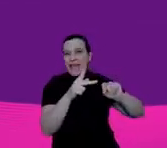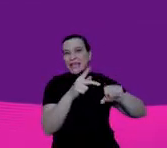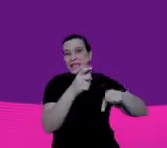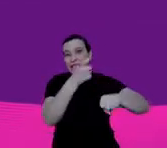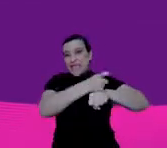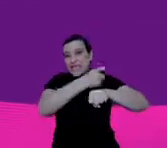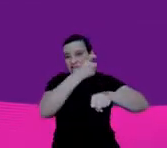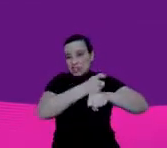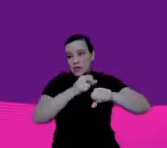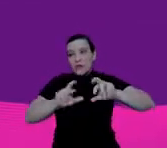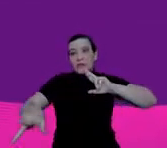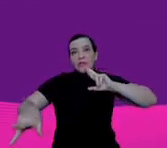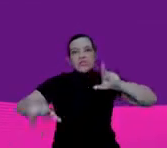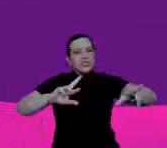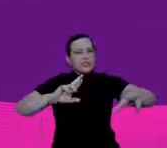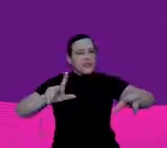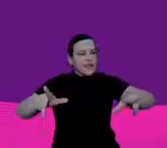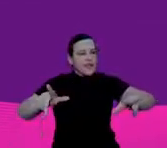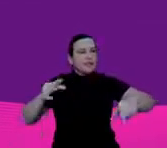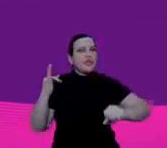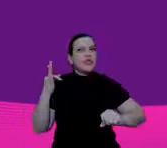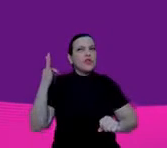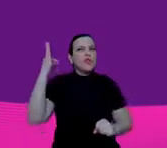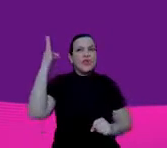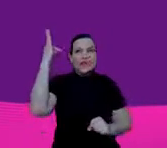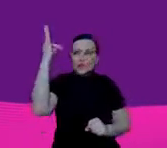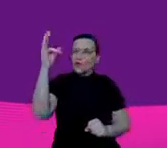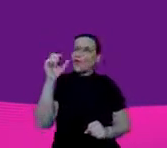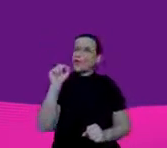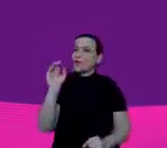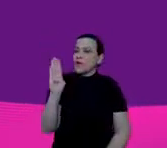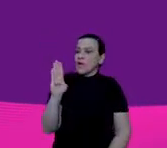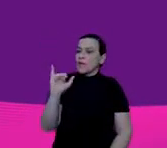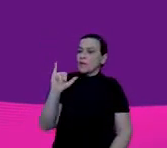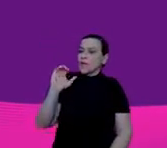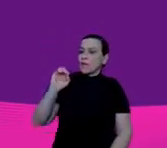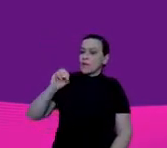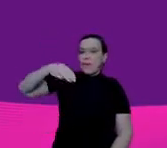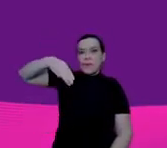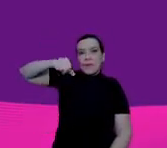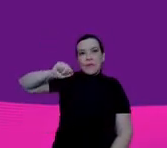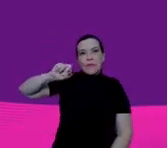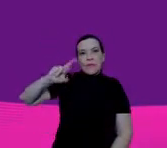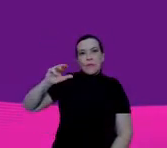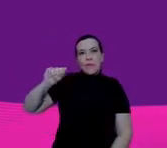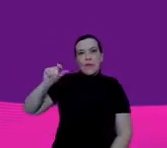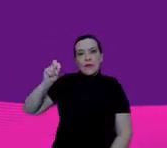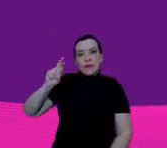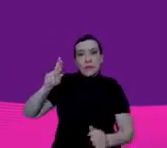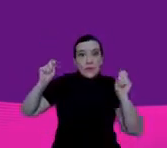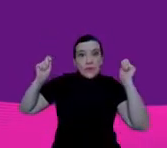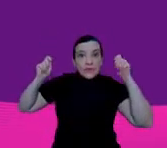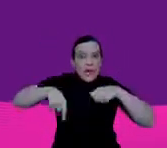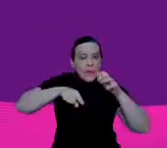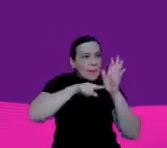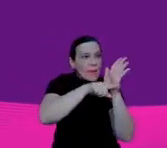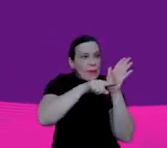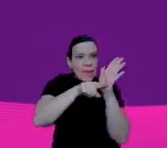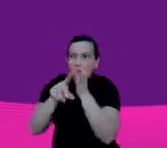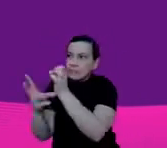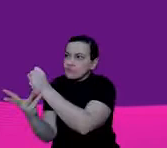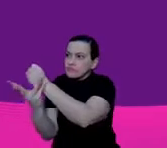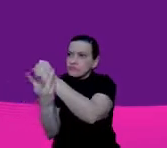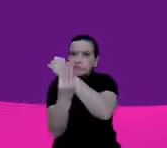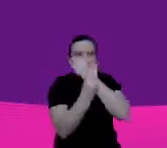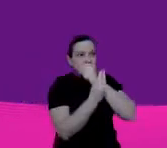provavelmente no futuro vai juntar biomarcadores para conseguir classificar melhor esses subtipos e provavelmente a gente vai